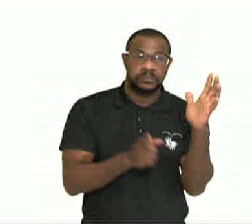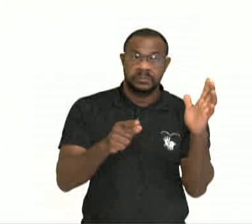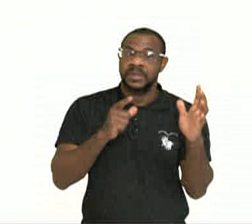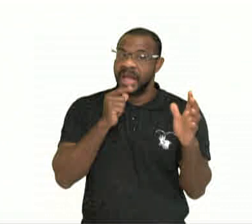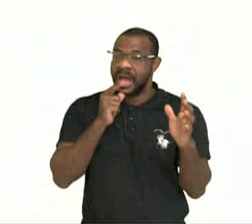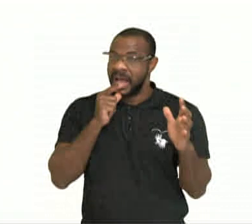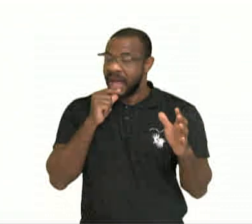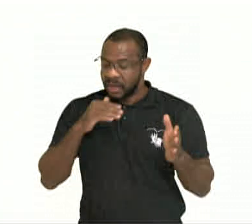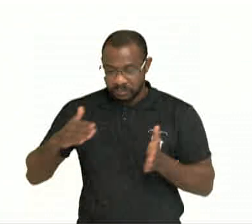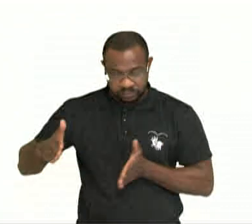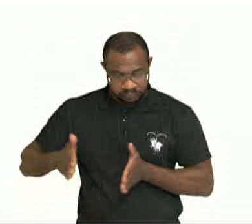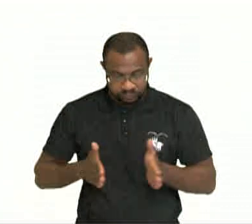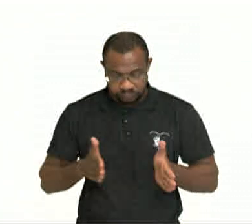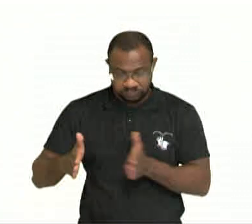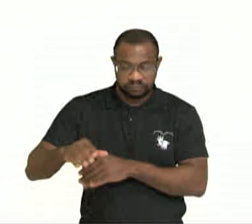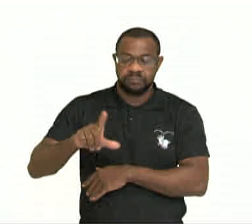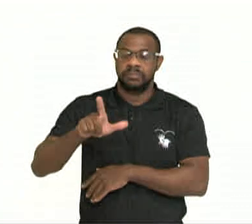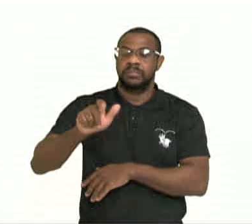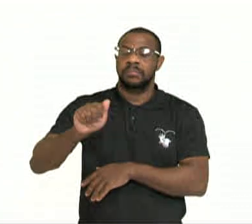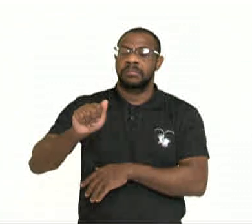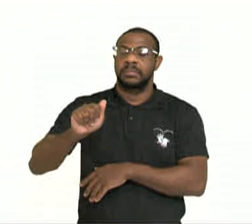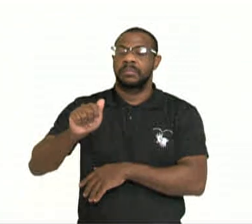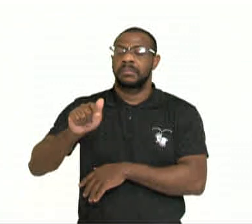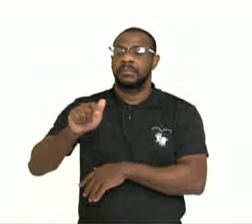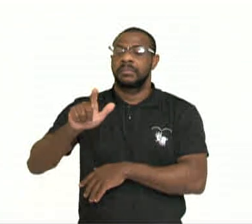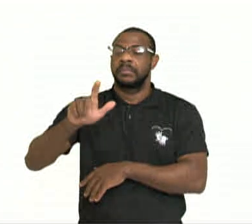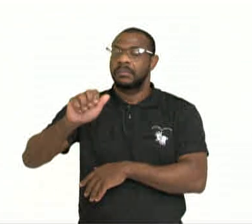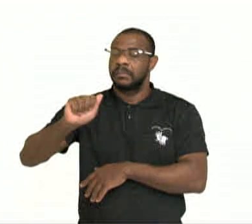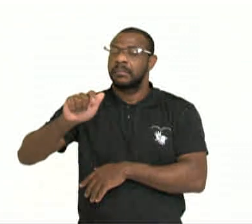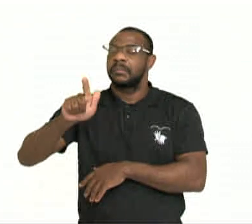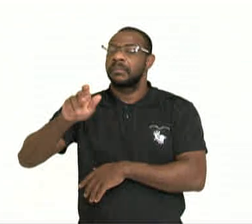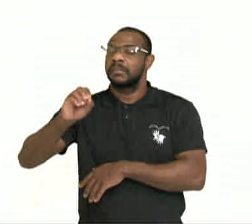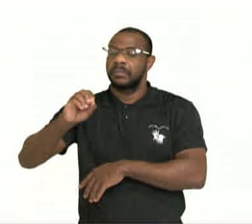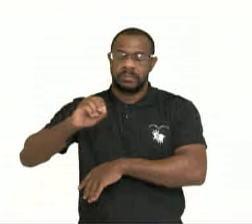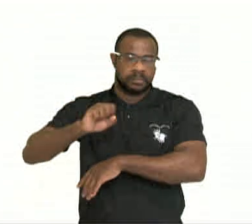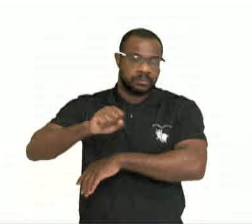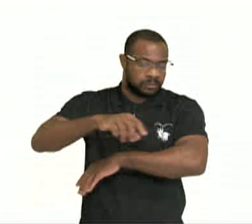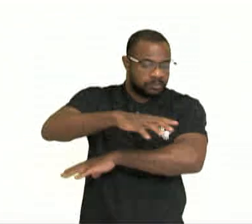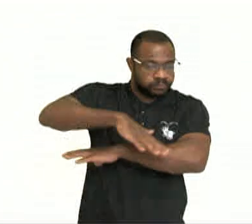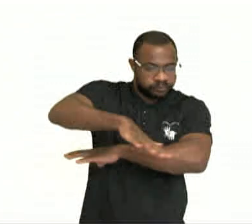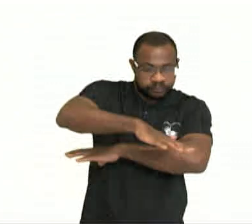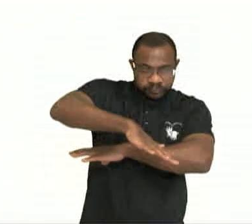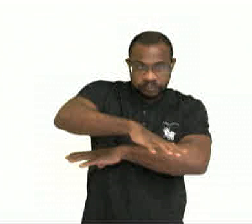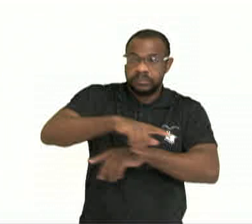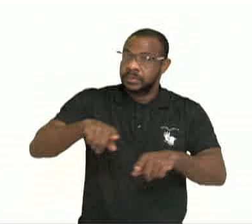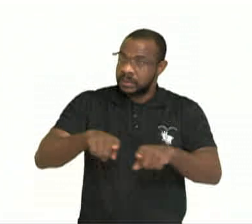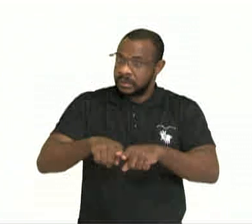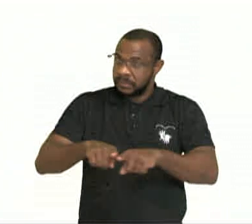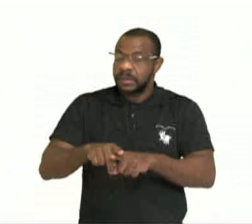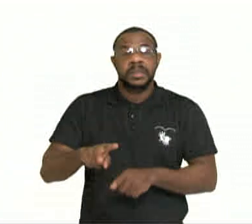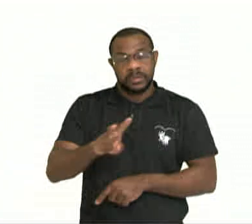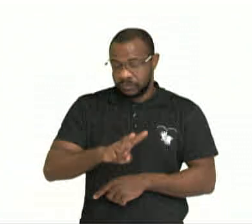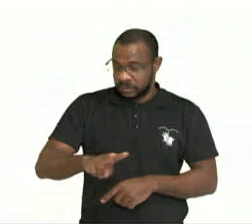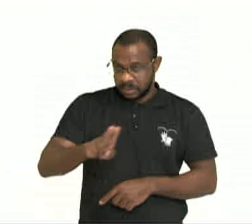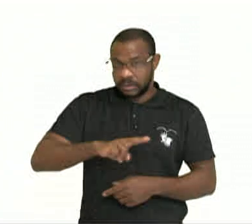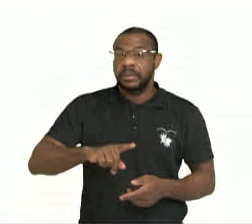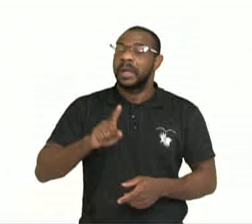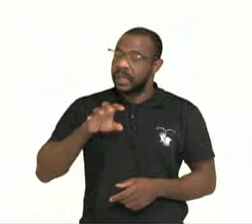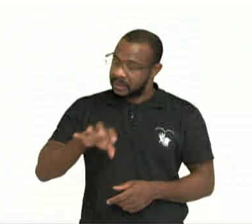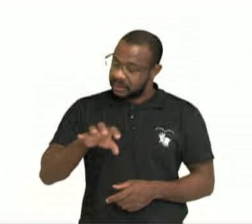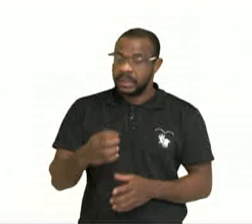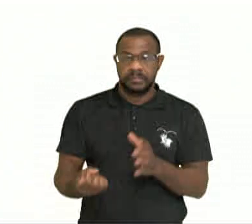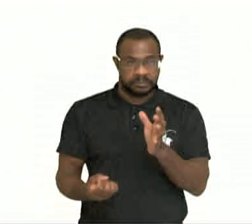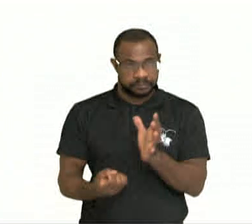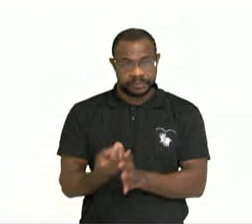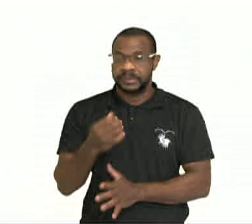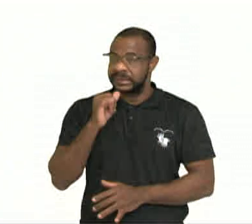água, como os rios e lagos, e pode ser aproveitada por meio de um desnível ou queda de água, e assim que é gerada a energia